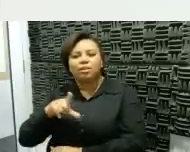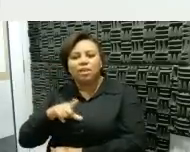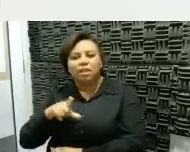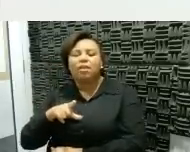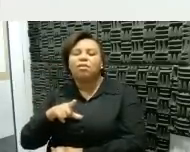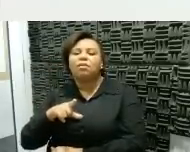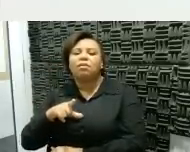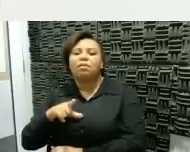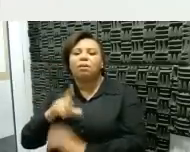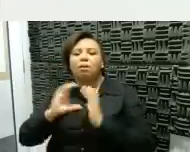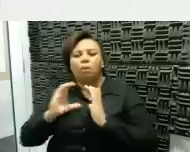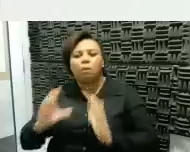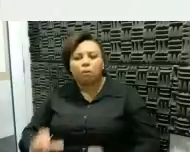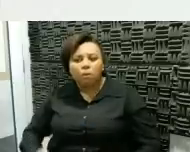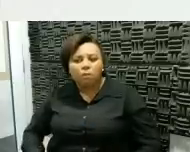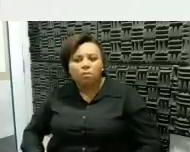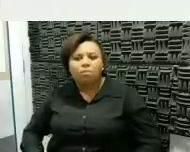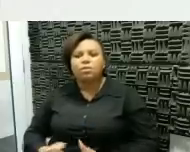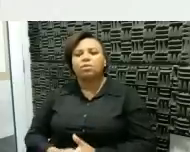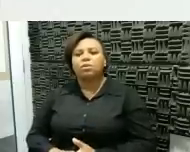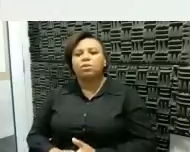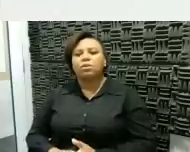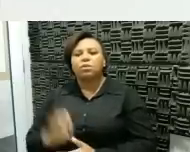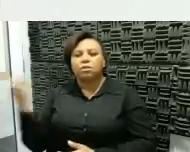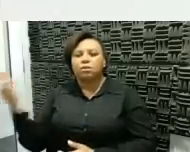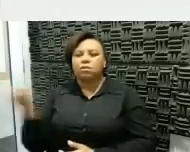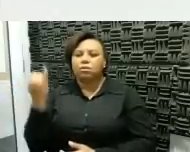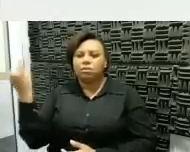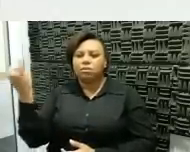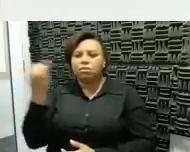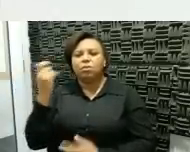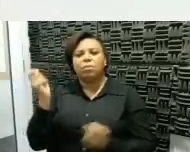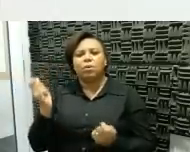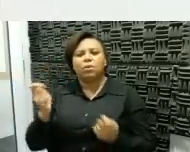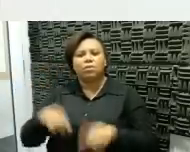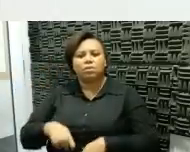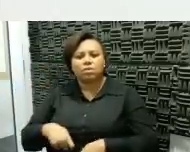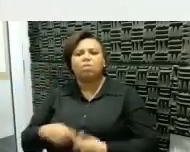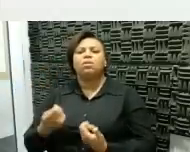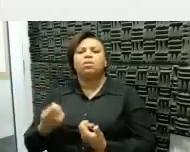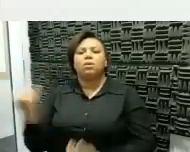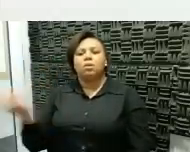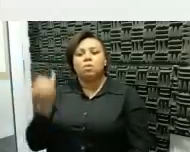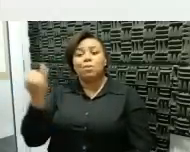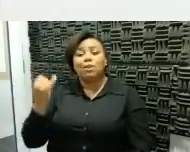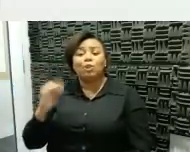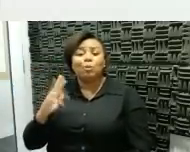ã importante uma condição importante para todos né que seria